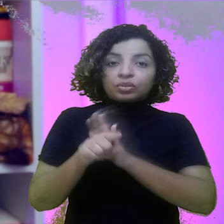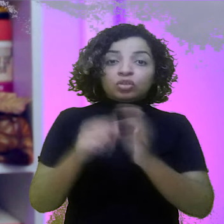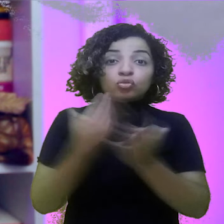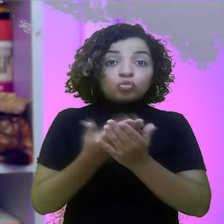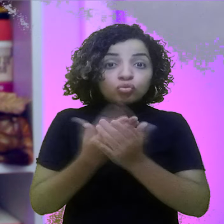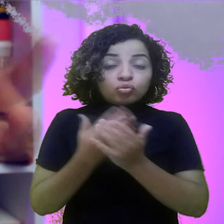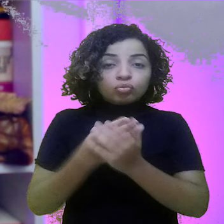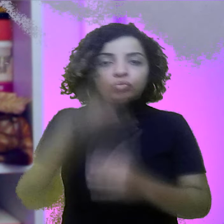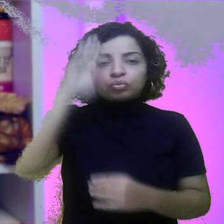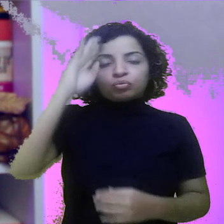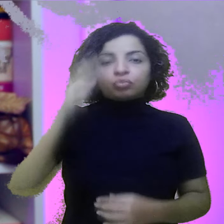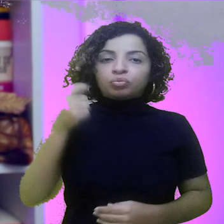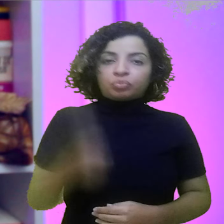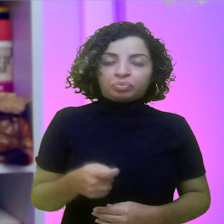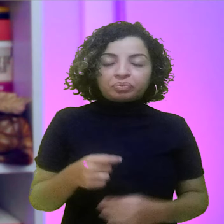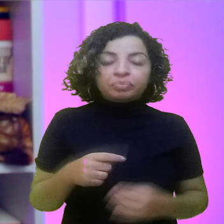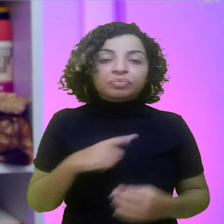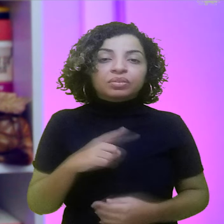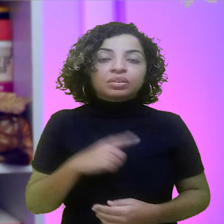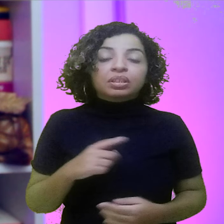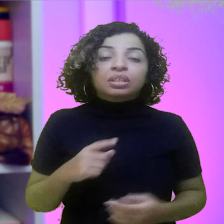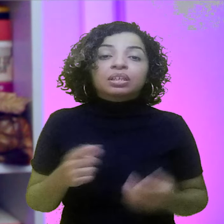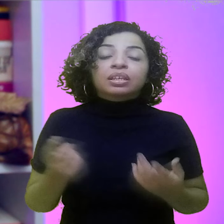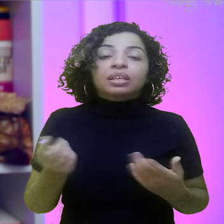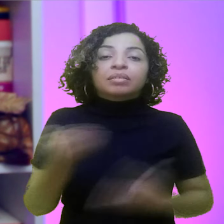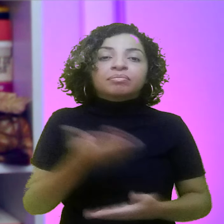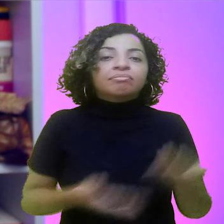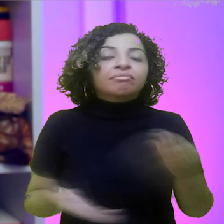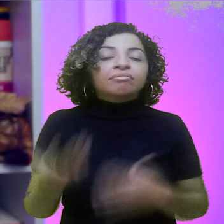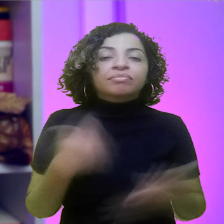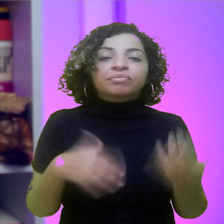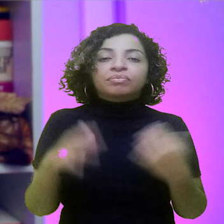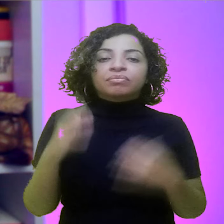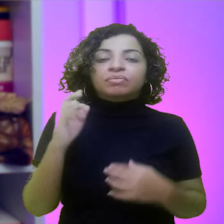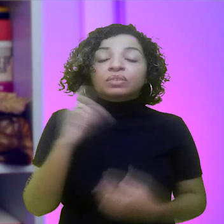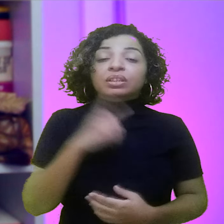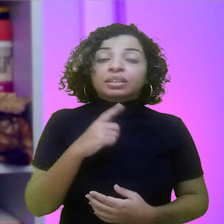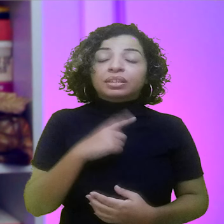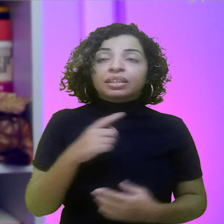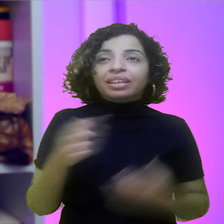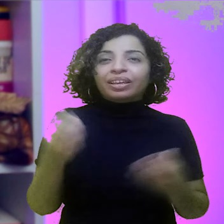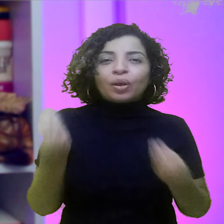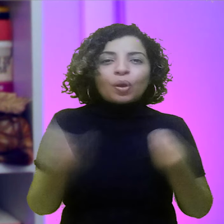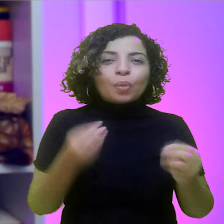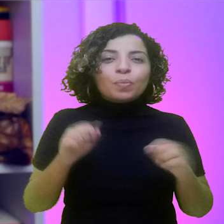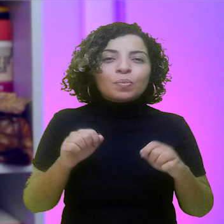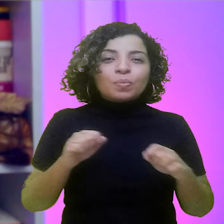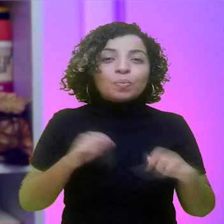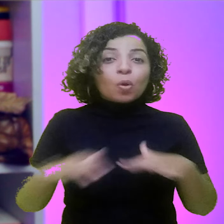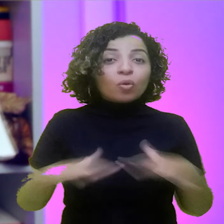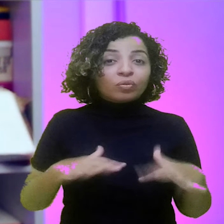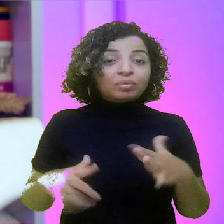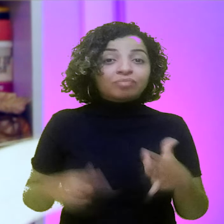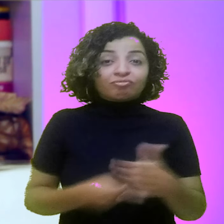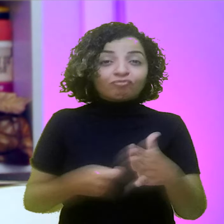ditadura brasileira, as relações do Brasil com os Estados Unidos. E esse Apesar de Vocês, ele relata os movimentos de